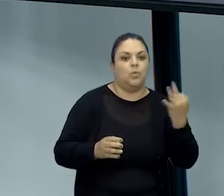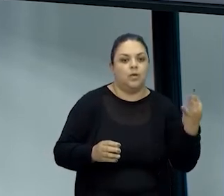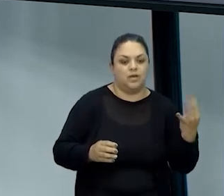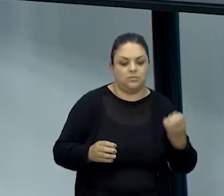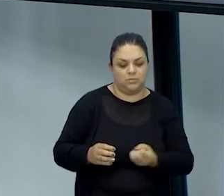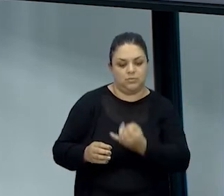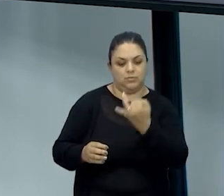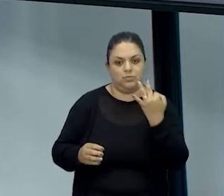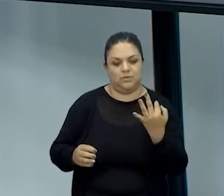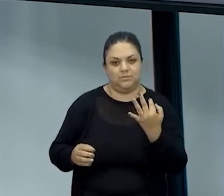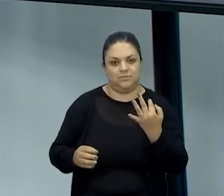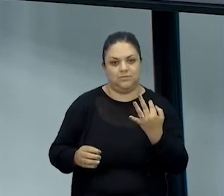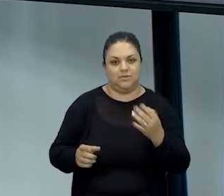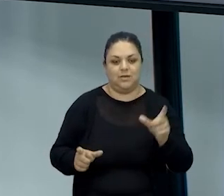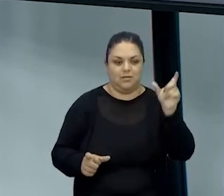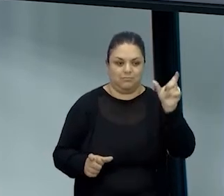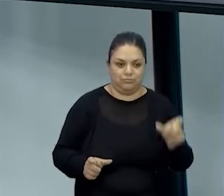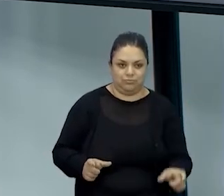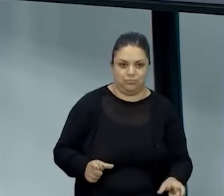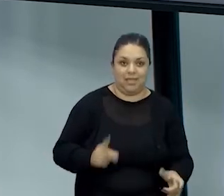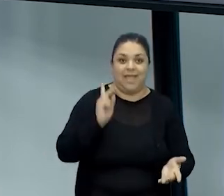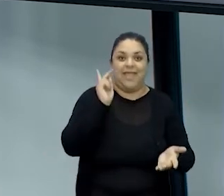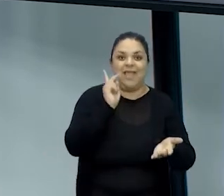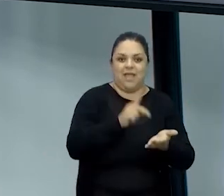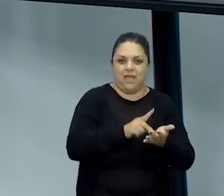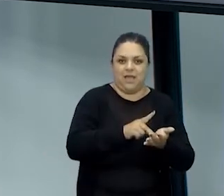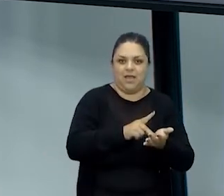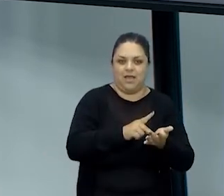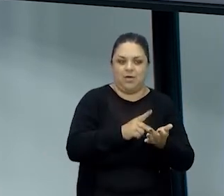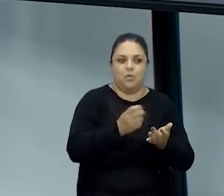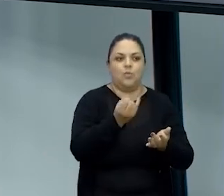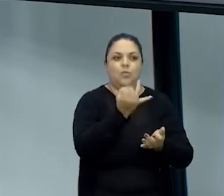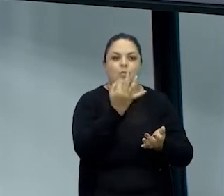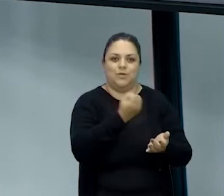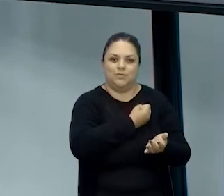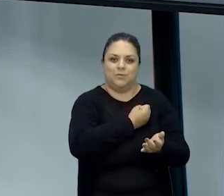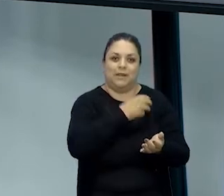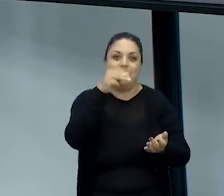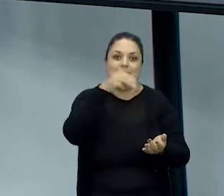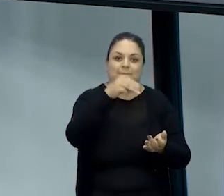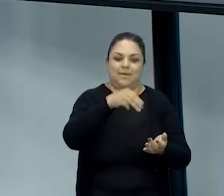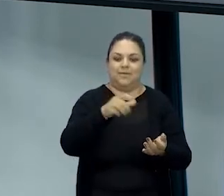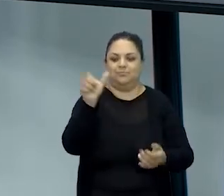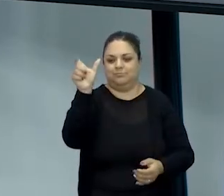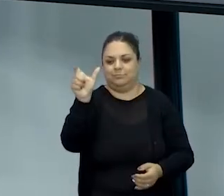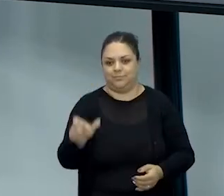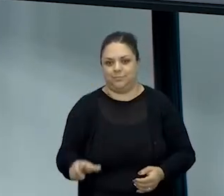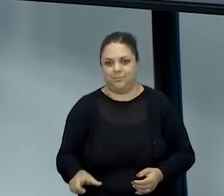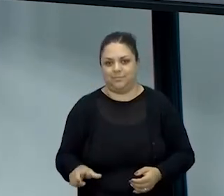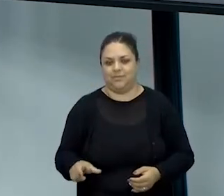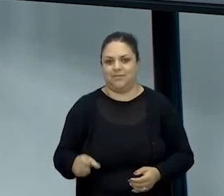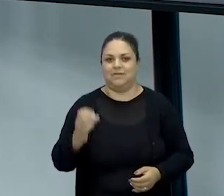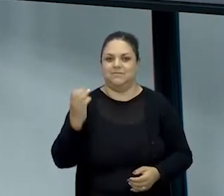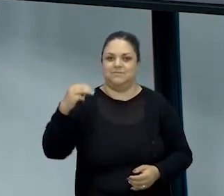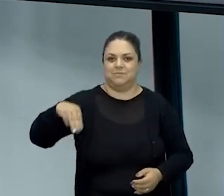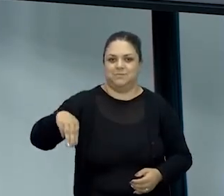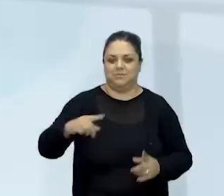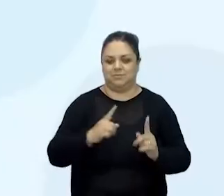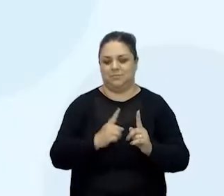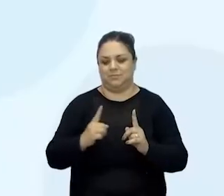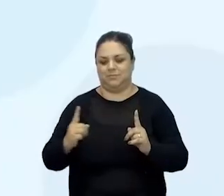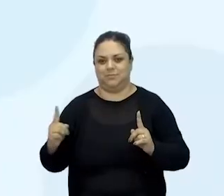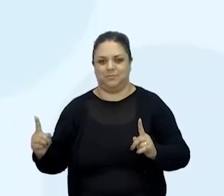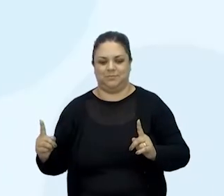coluna vai ser o tamanho real e a outra coluna vai ser o tamanho em escala, tá? O